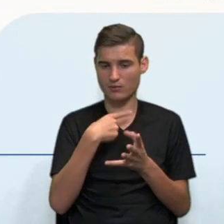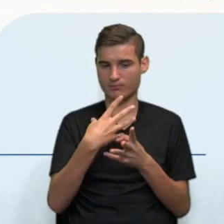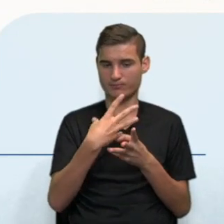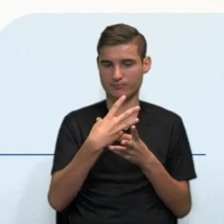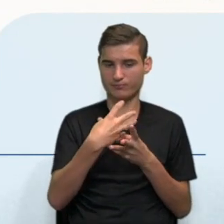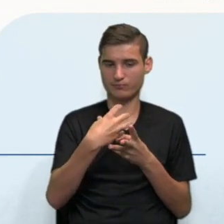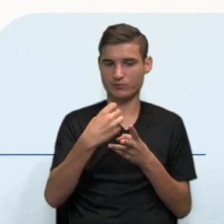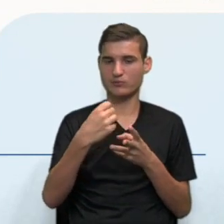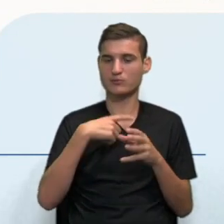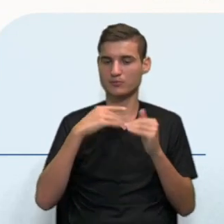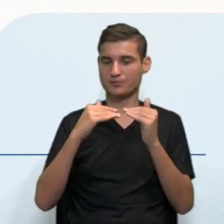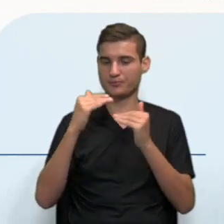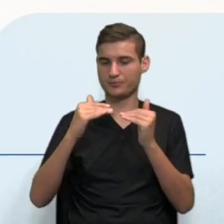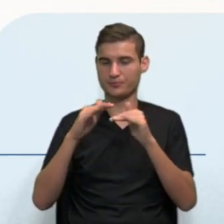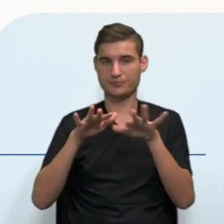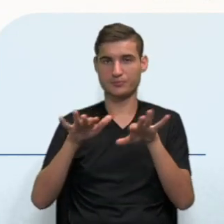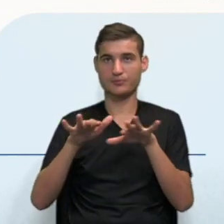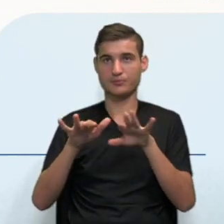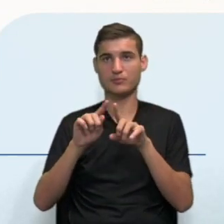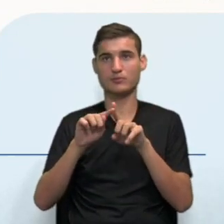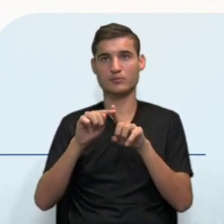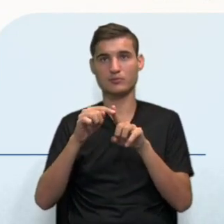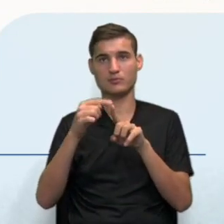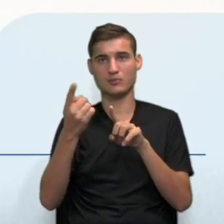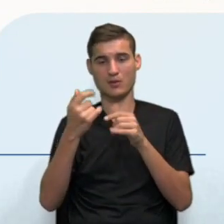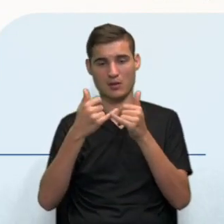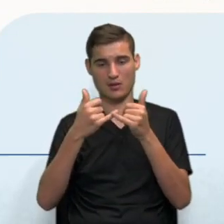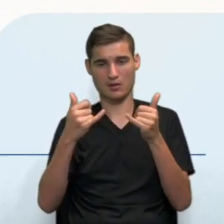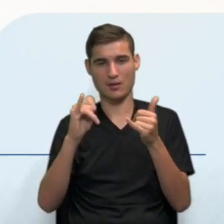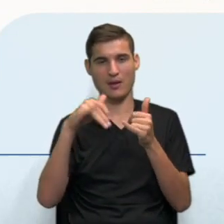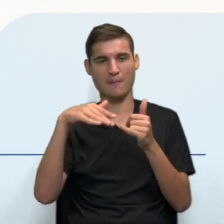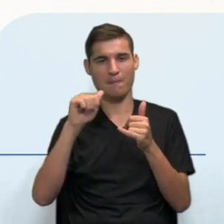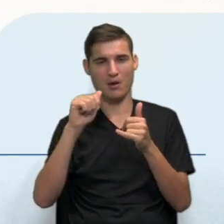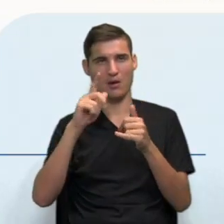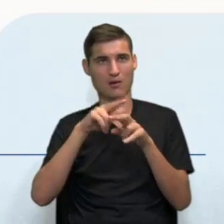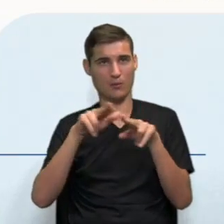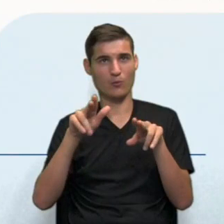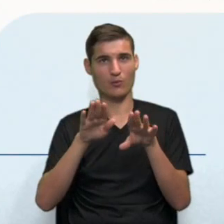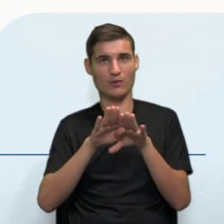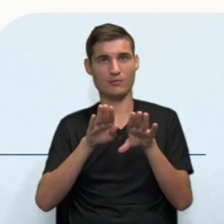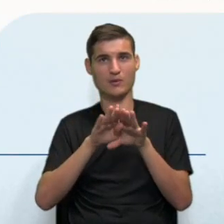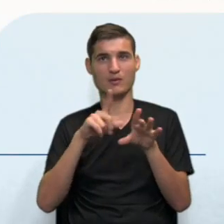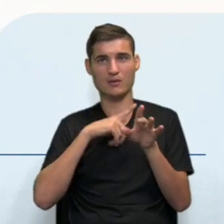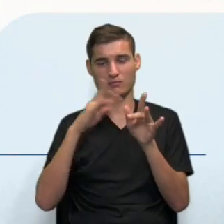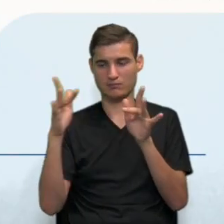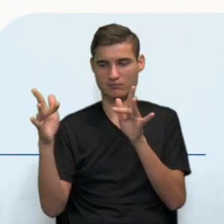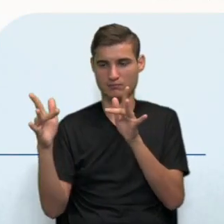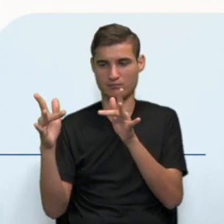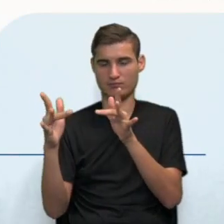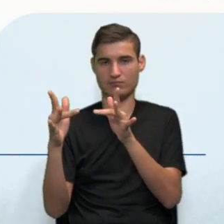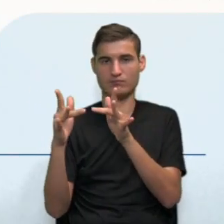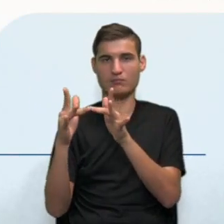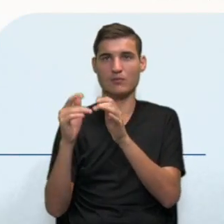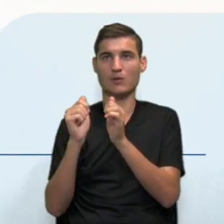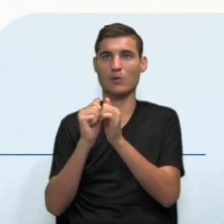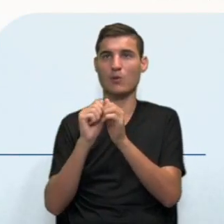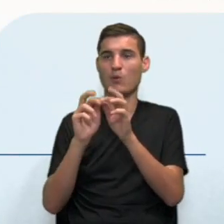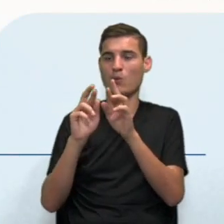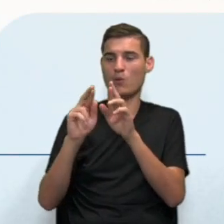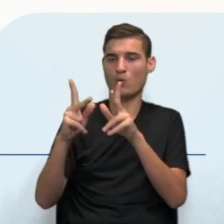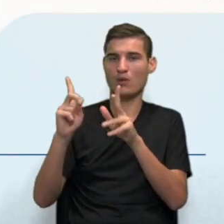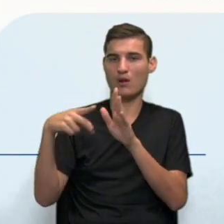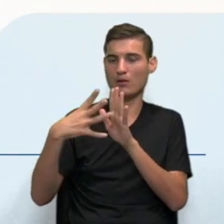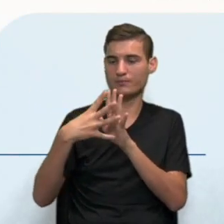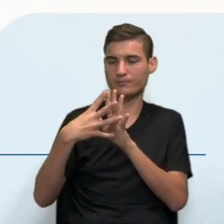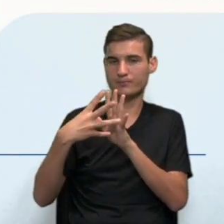uma membrana que vibrava, fechava um circuito através de um eletroímã, igual lá no telégrafo, que estava ligado via cabo para um